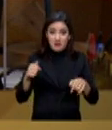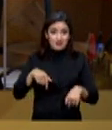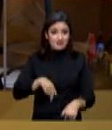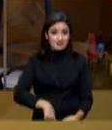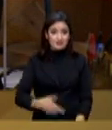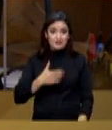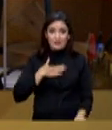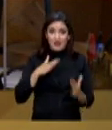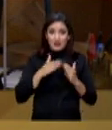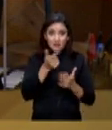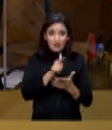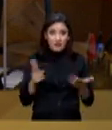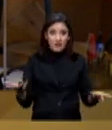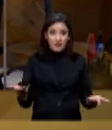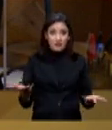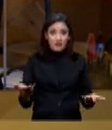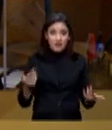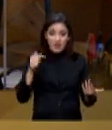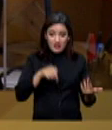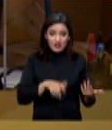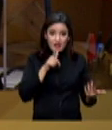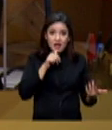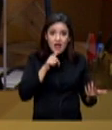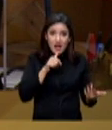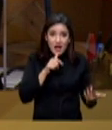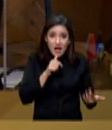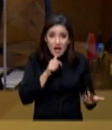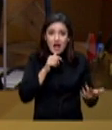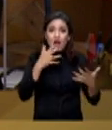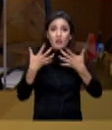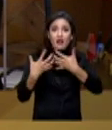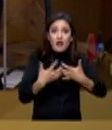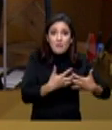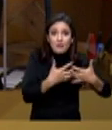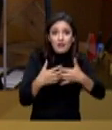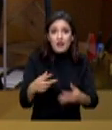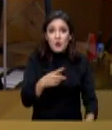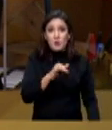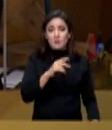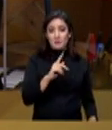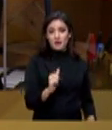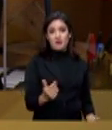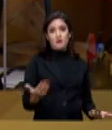eu recebo água de caminhões pipa